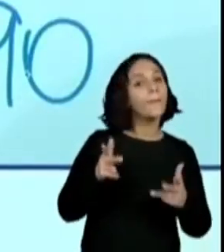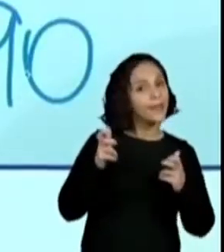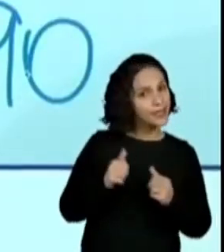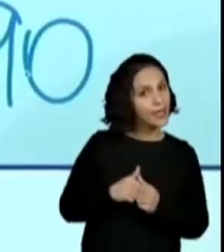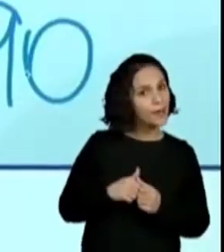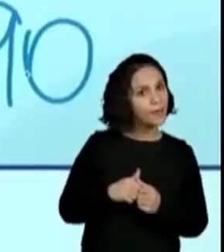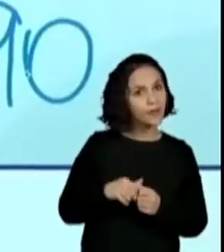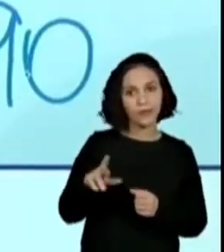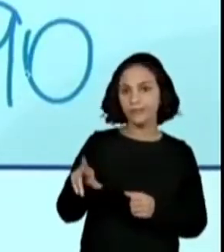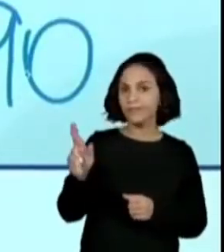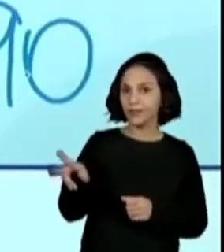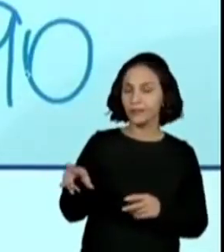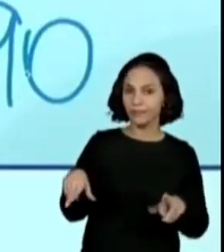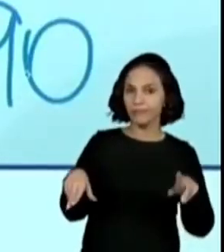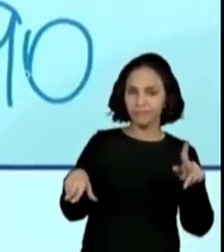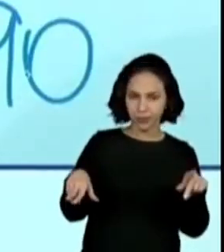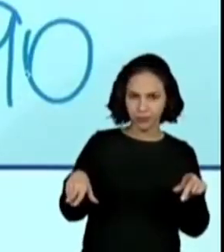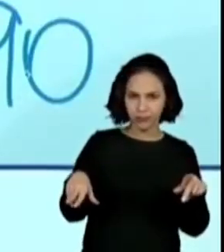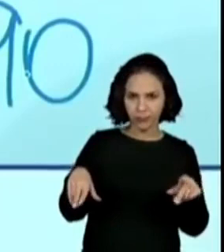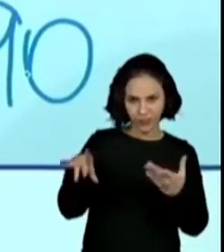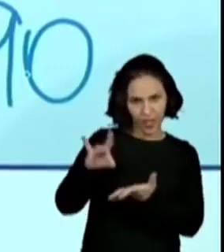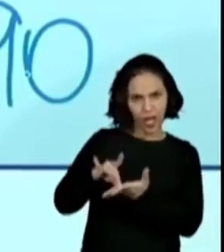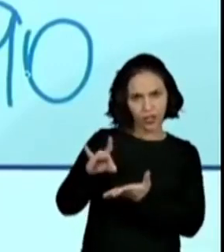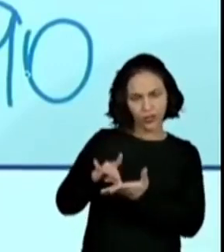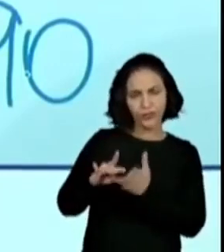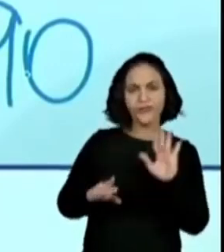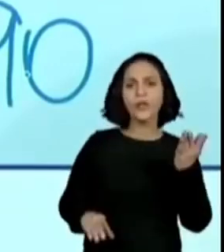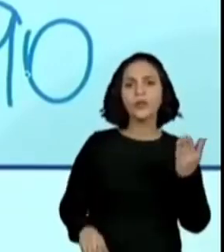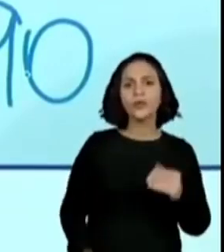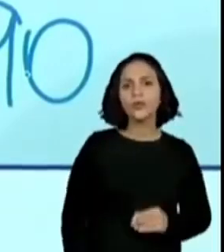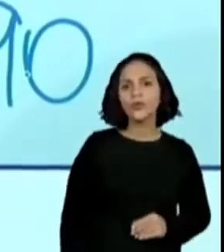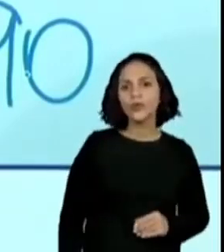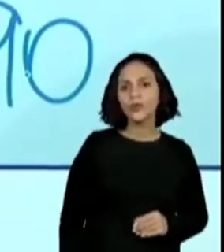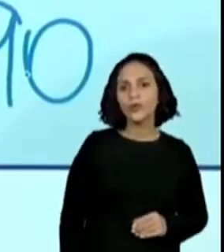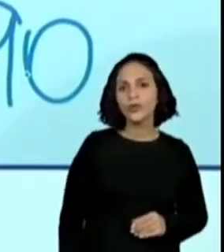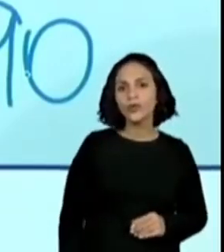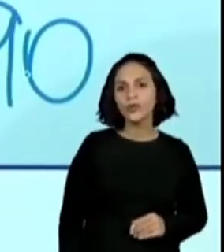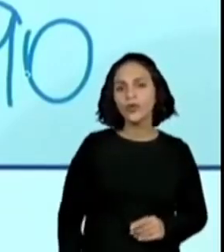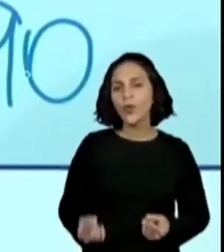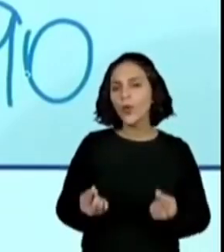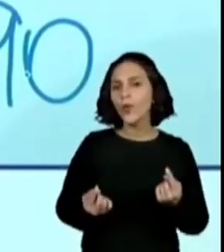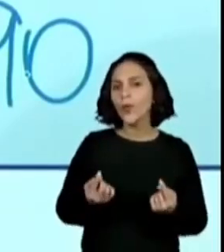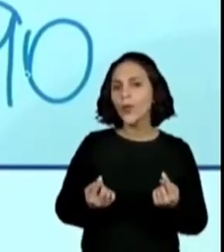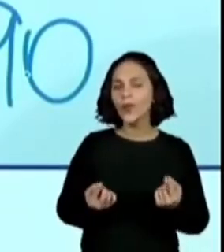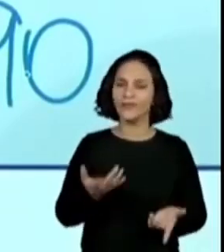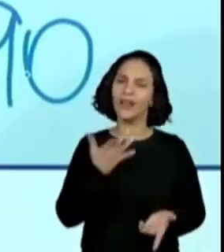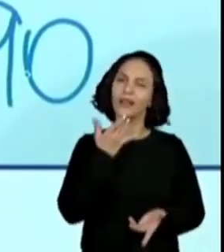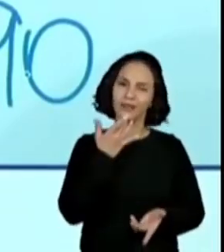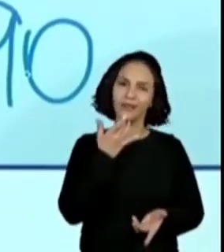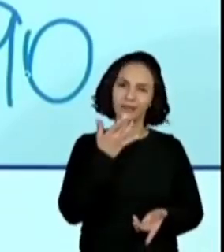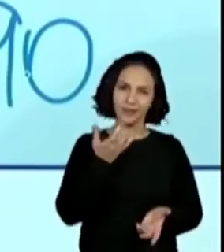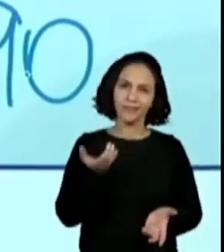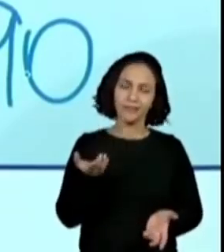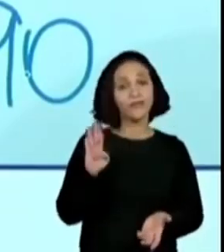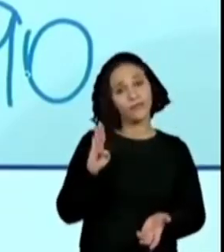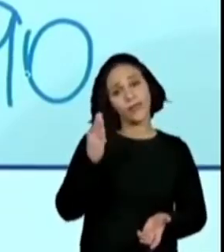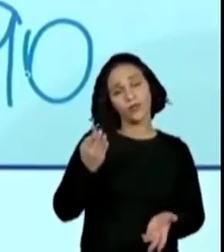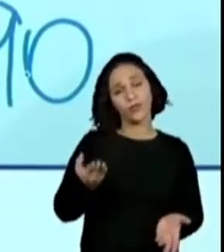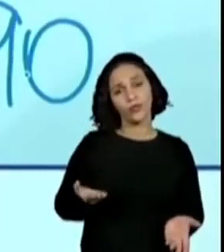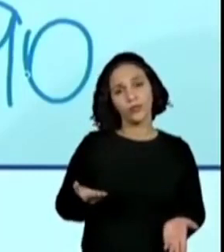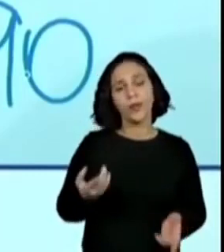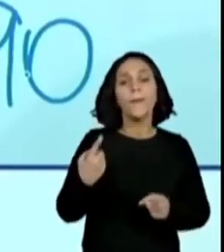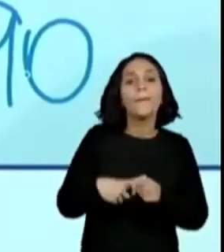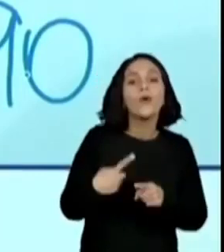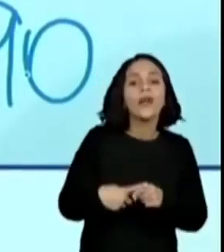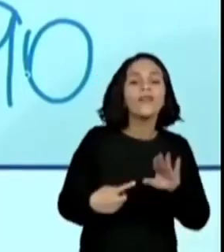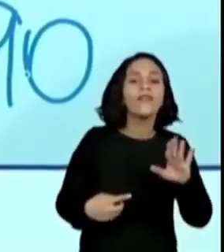dois resultados diferentes e aí é falso ou verdadeiro ficou fácil né é falso mas